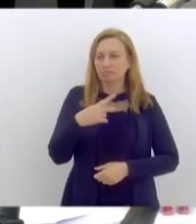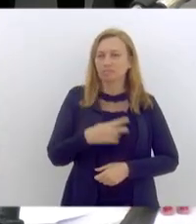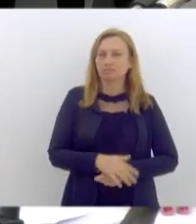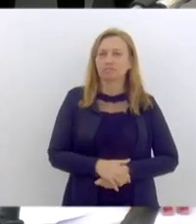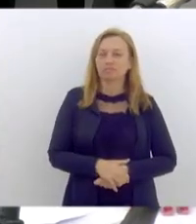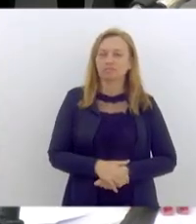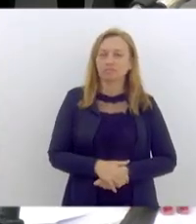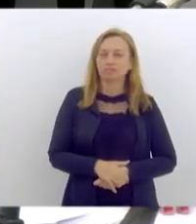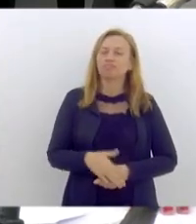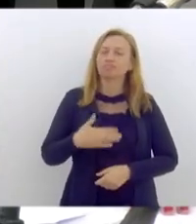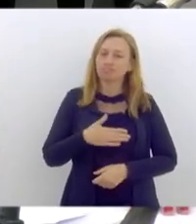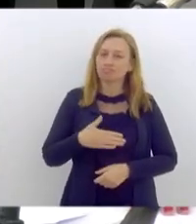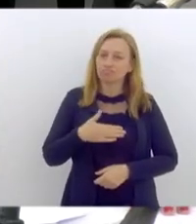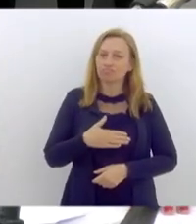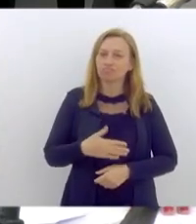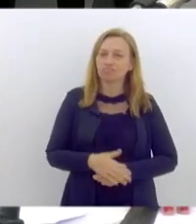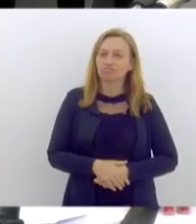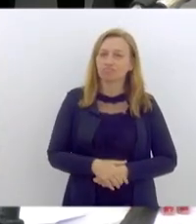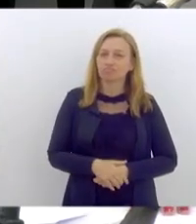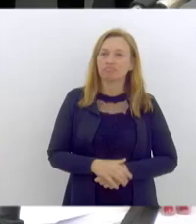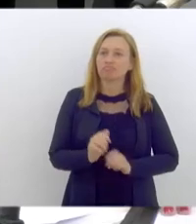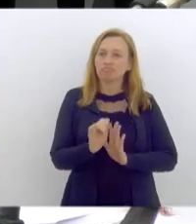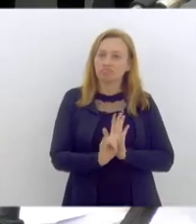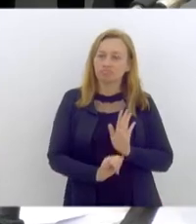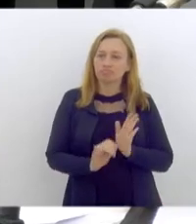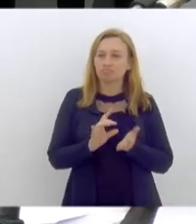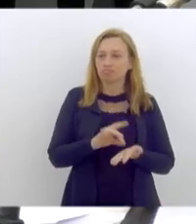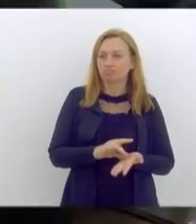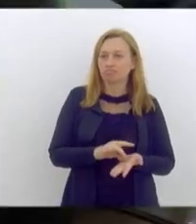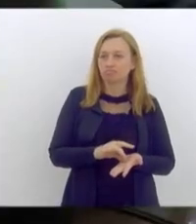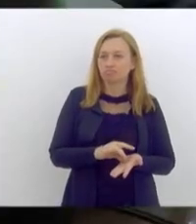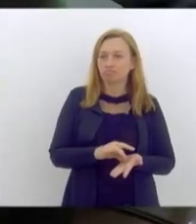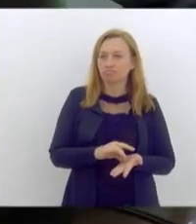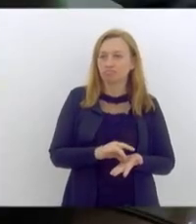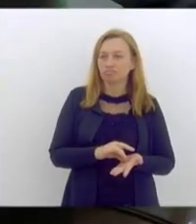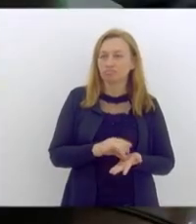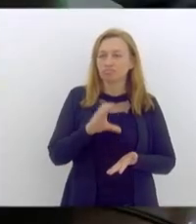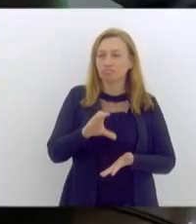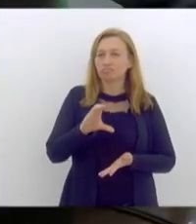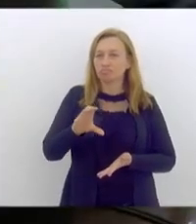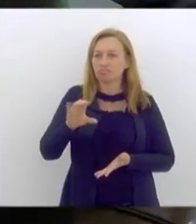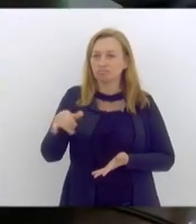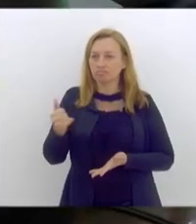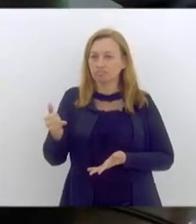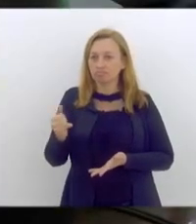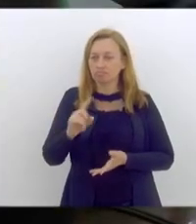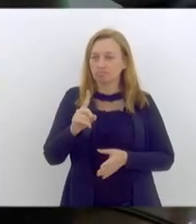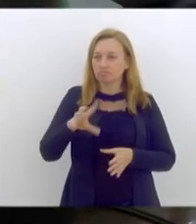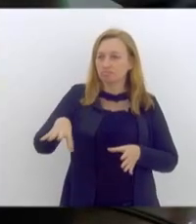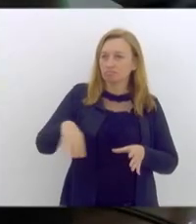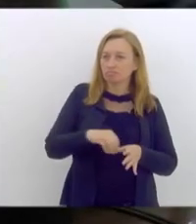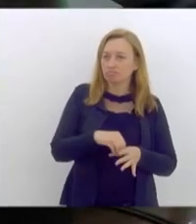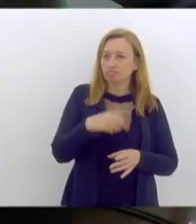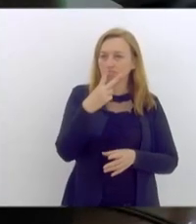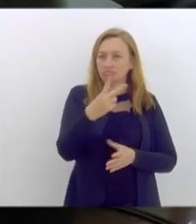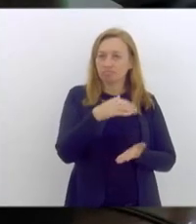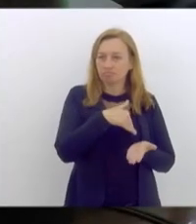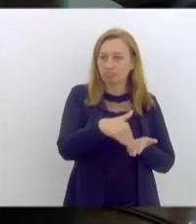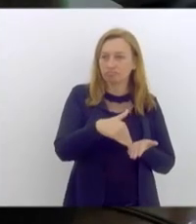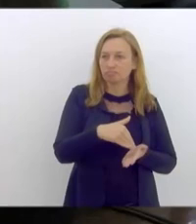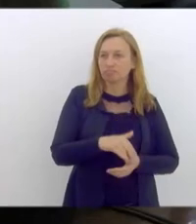a senhora gostaria que tivesse a redação original que veio lá da ccj sem incluir as duas secretarias